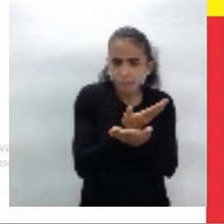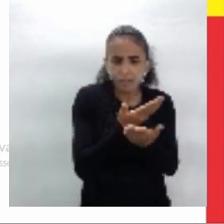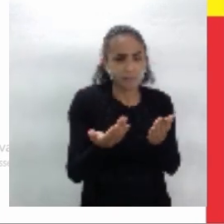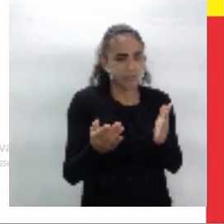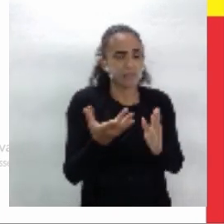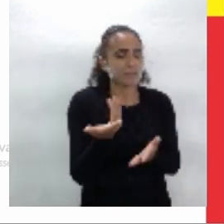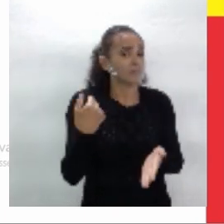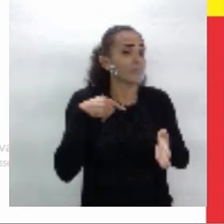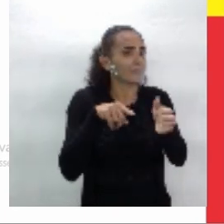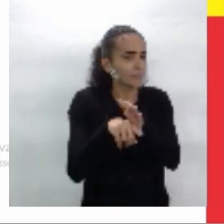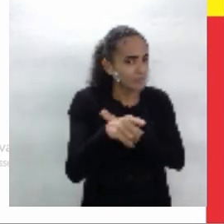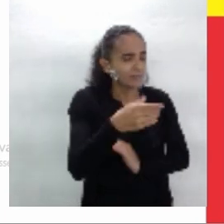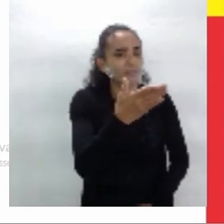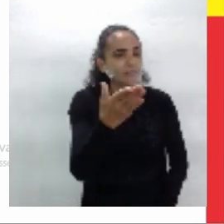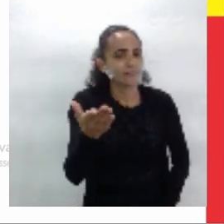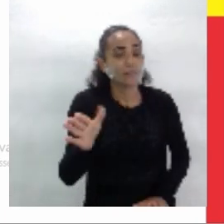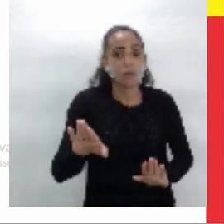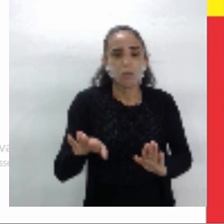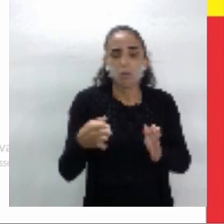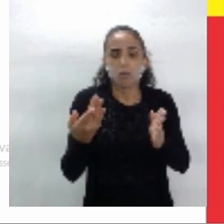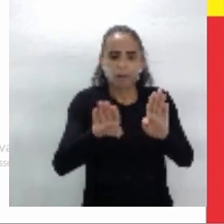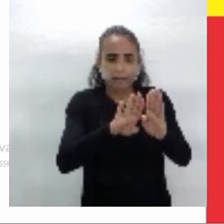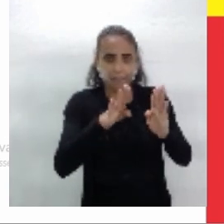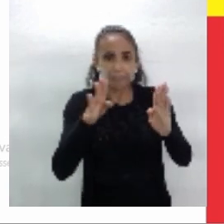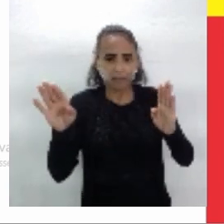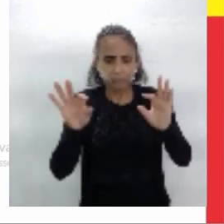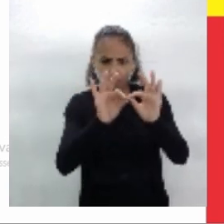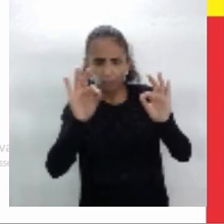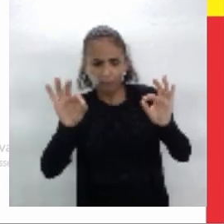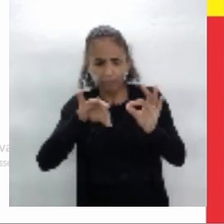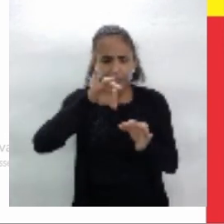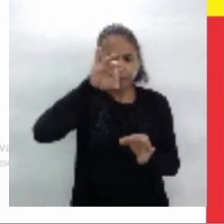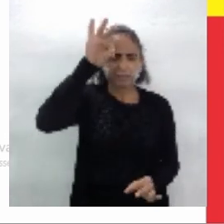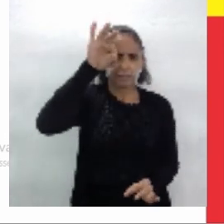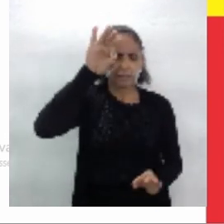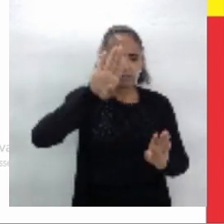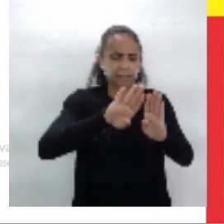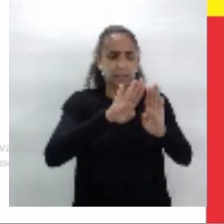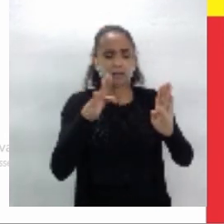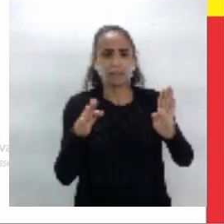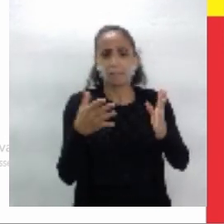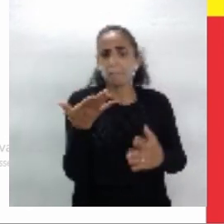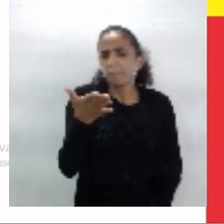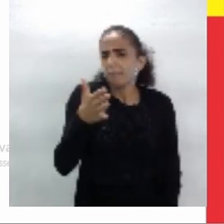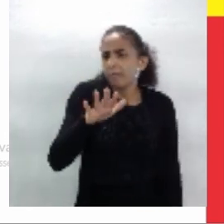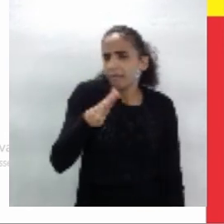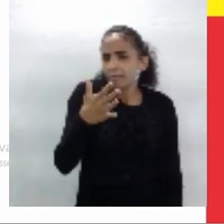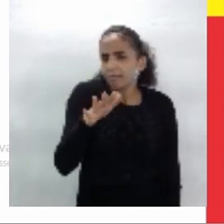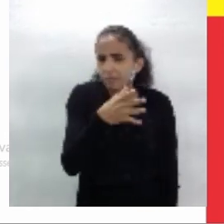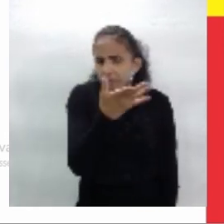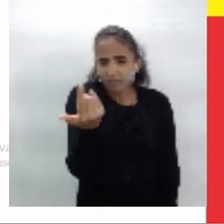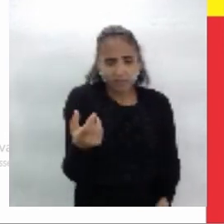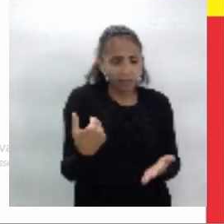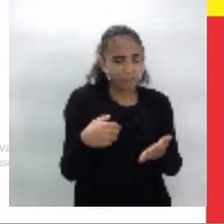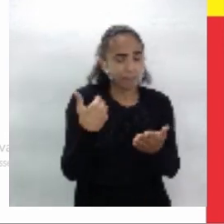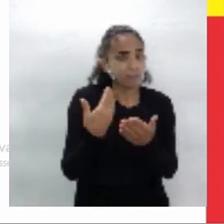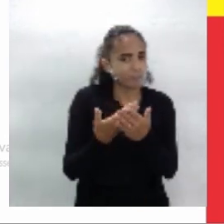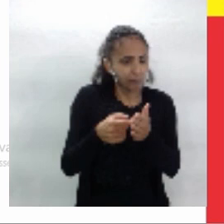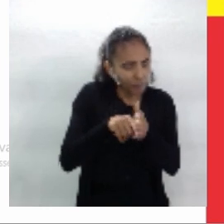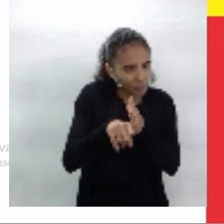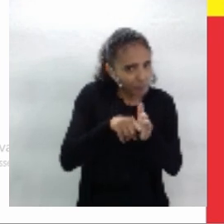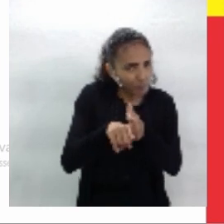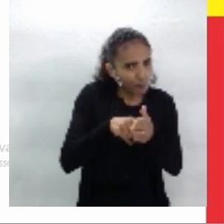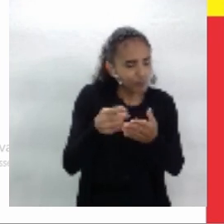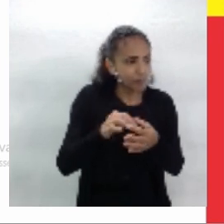Então, se eu pergunto para você qual é o tamanho da porta, você está fazendo uma estimativa, você está avaliando. Então, agora,